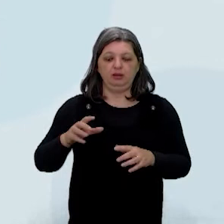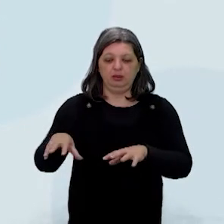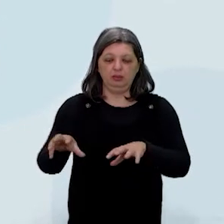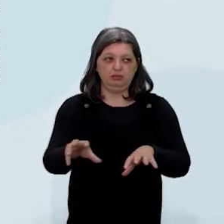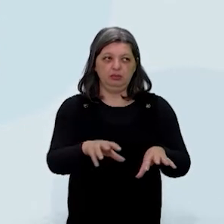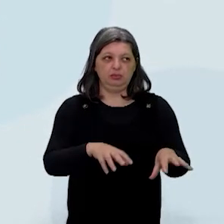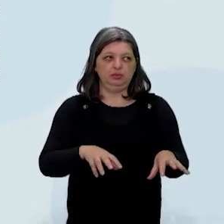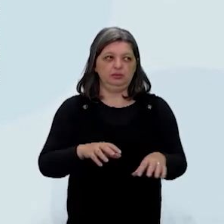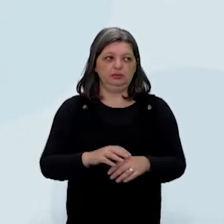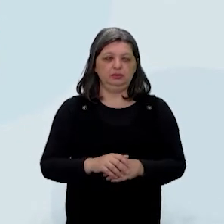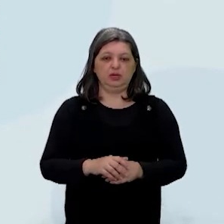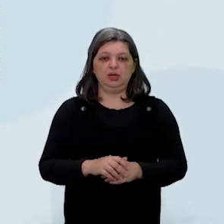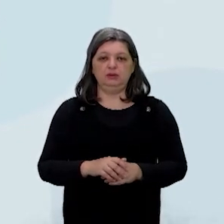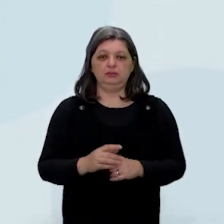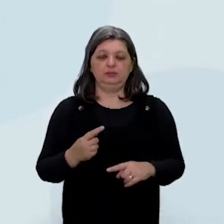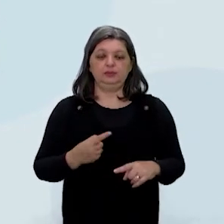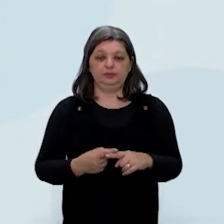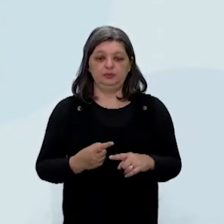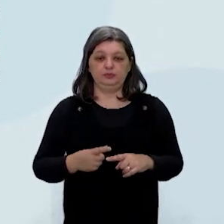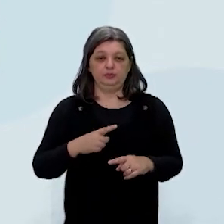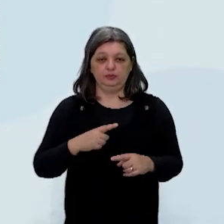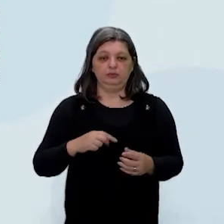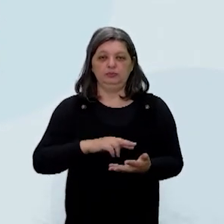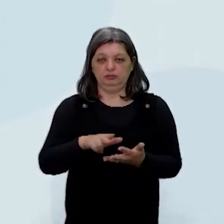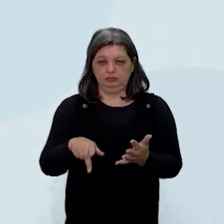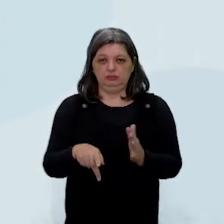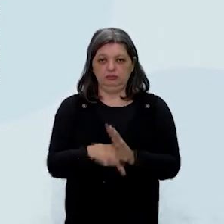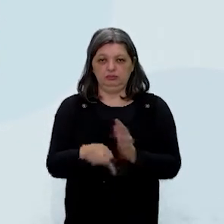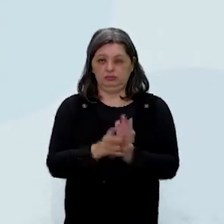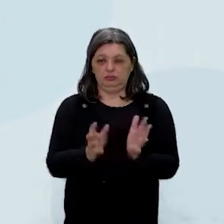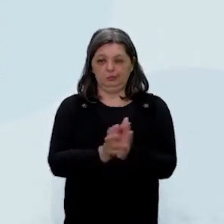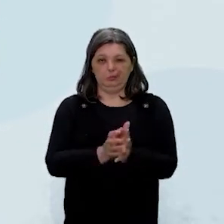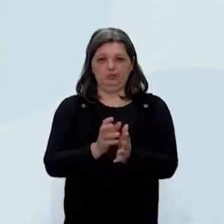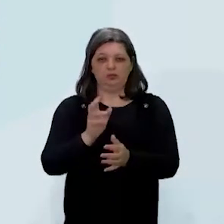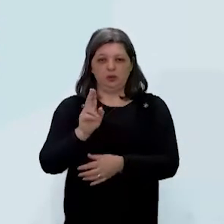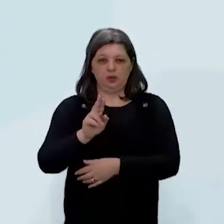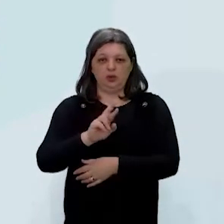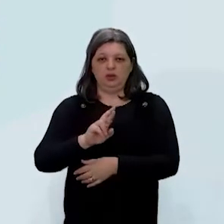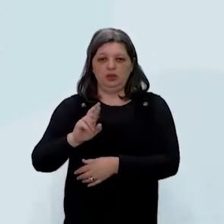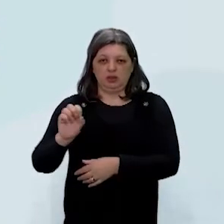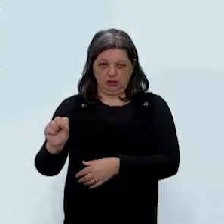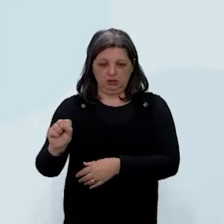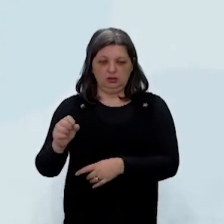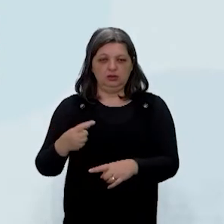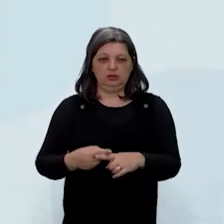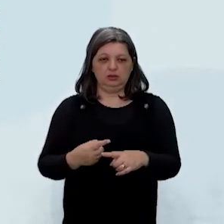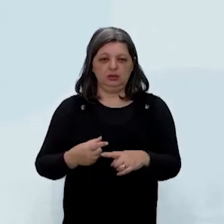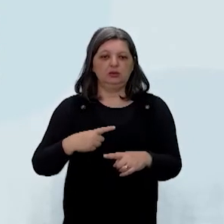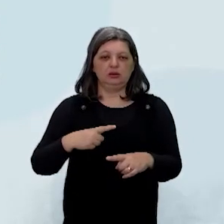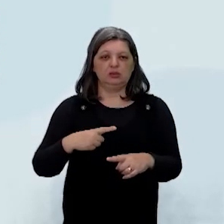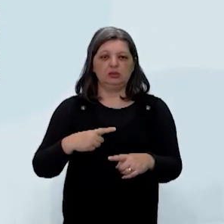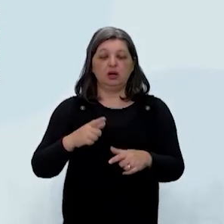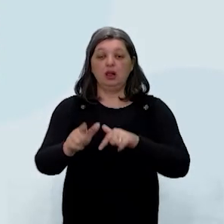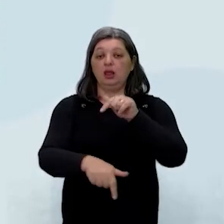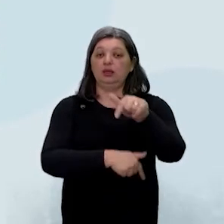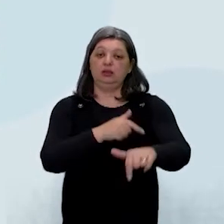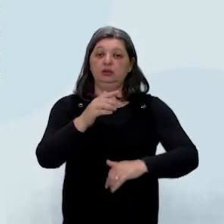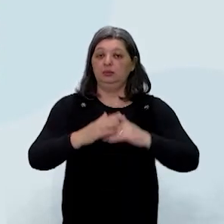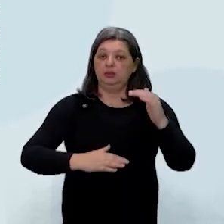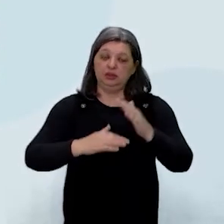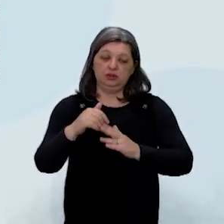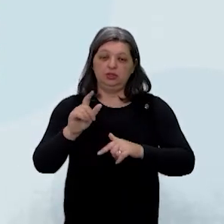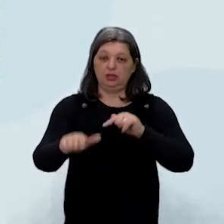concentração para presos políticos soviéticos ou estrangeiros, onde se praticava um trabalho escravo